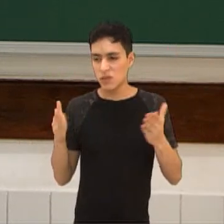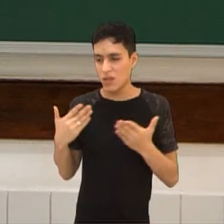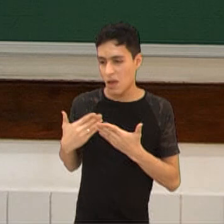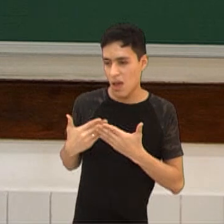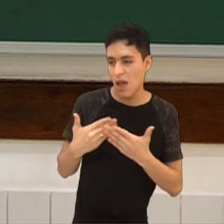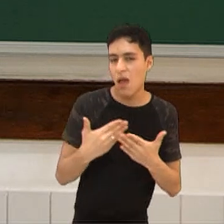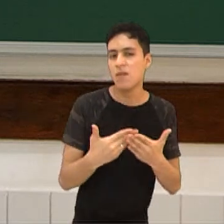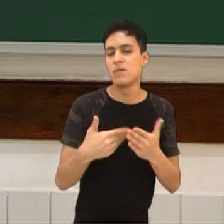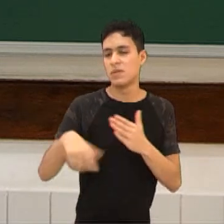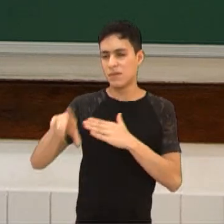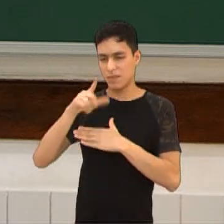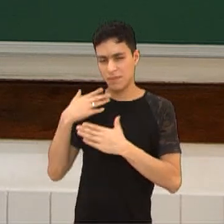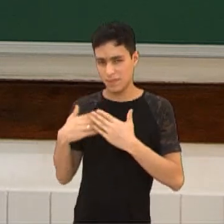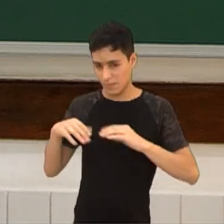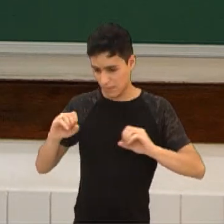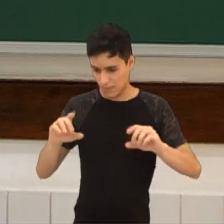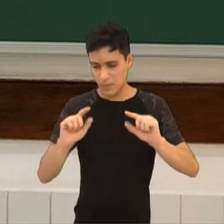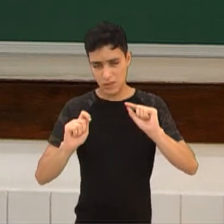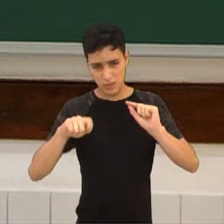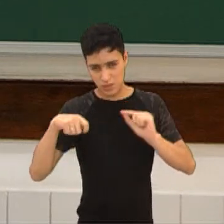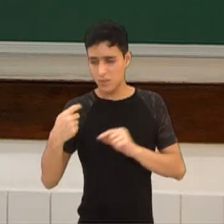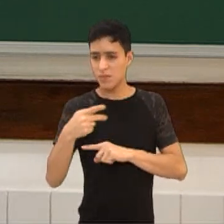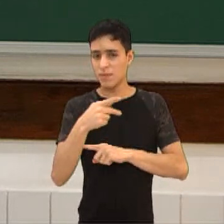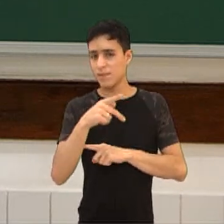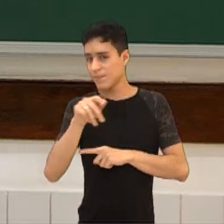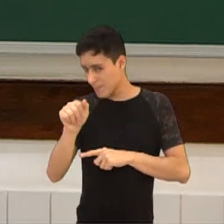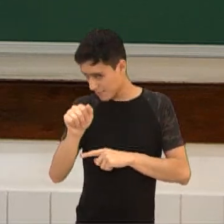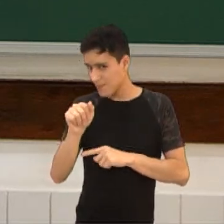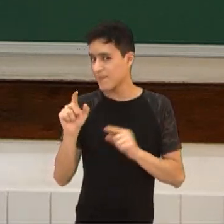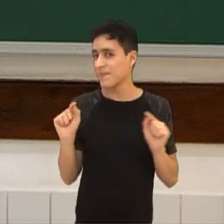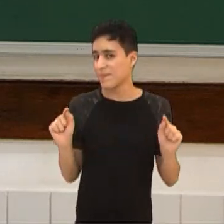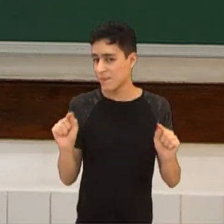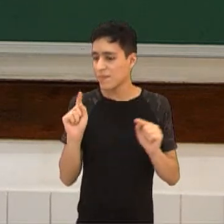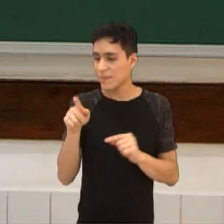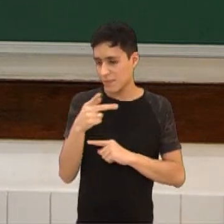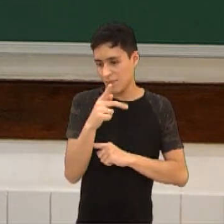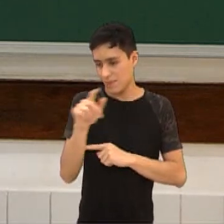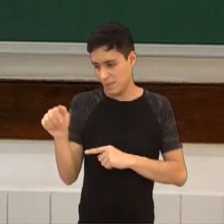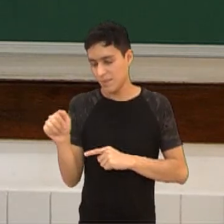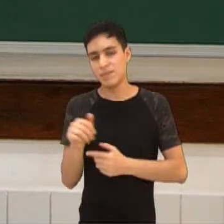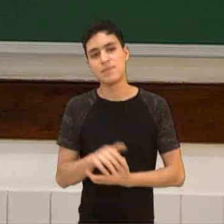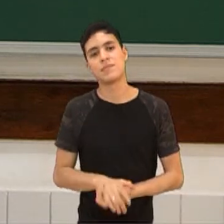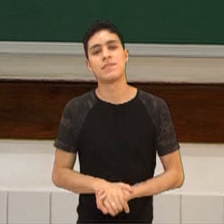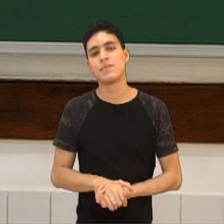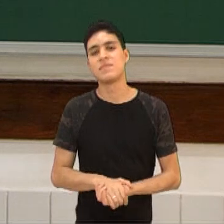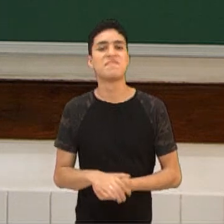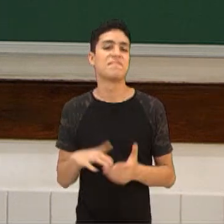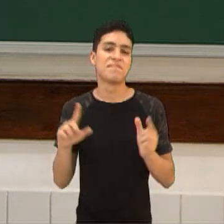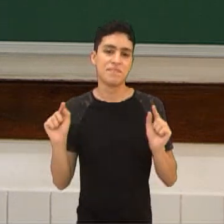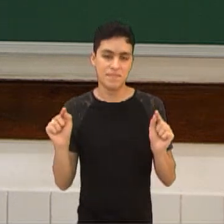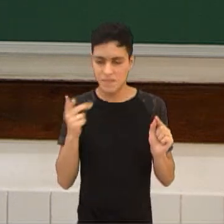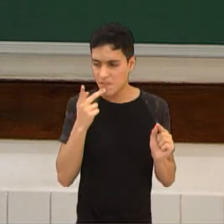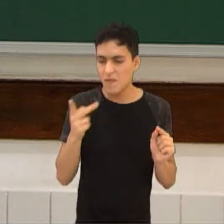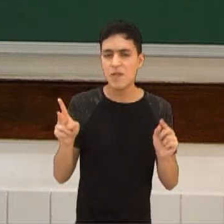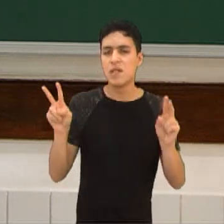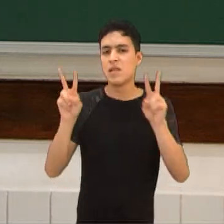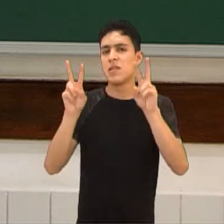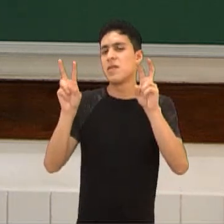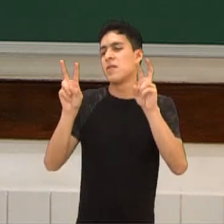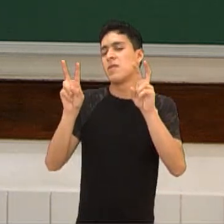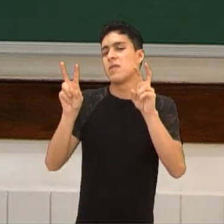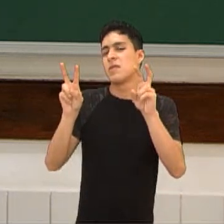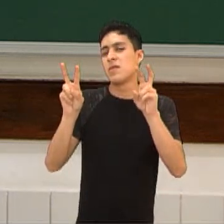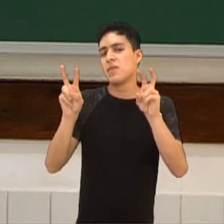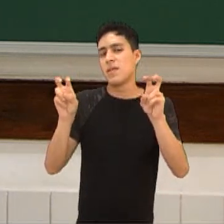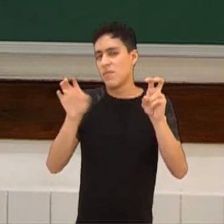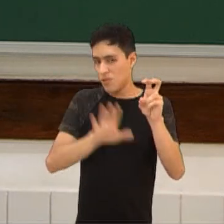aulas anteriores, falando de progressão aritmética. É isso aí, progressão aritmética, falando do termo geral, falando